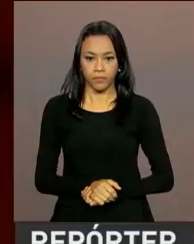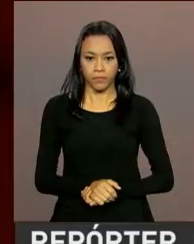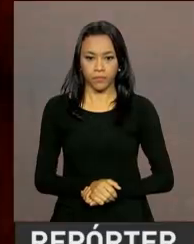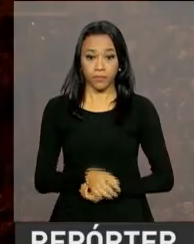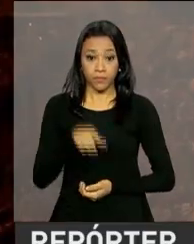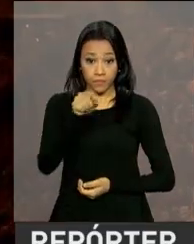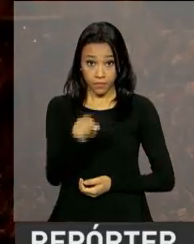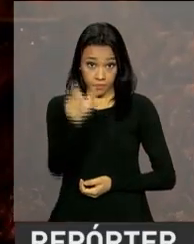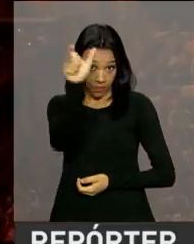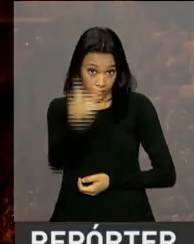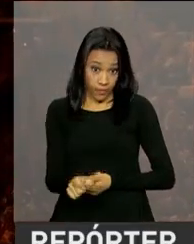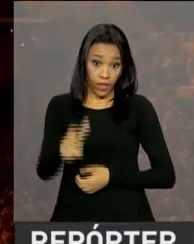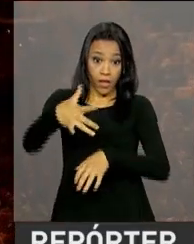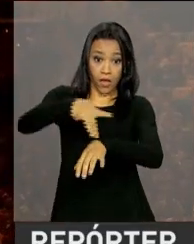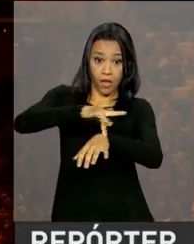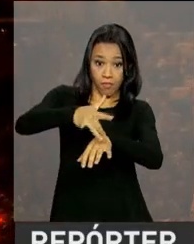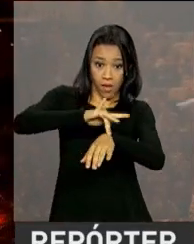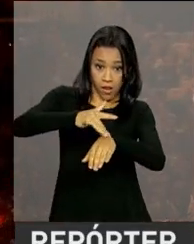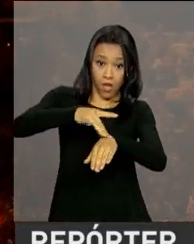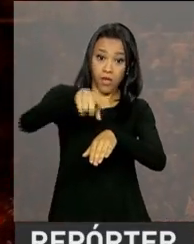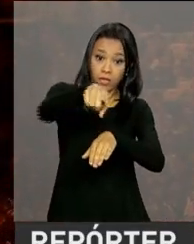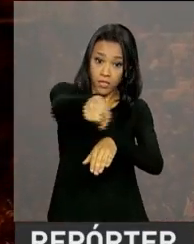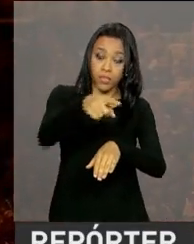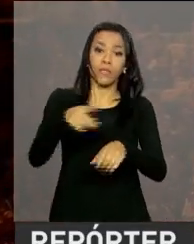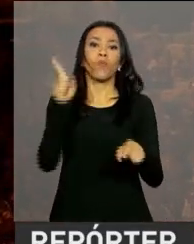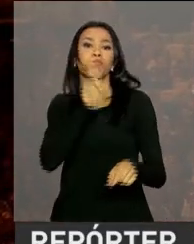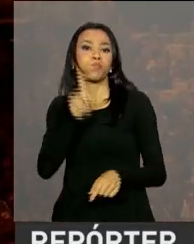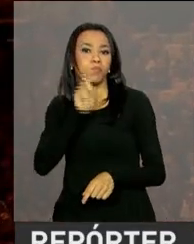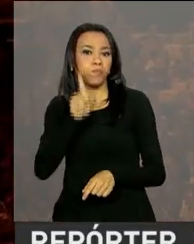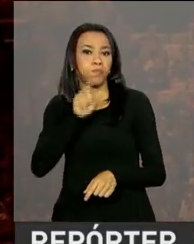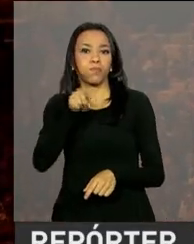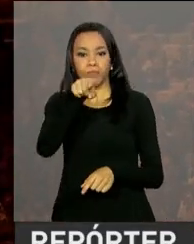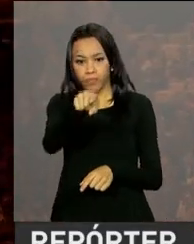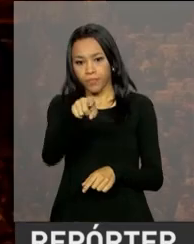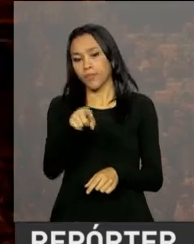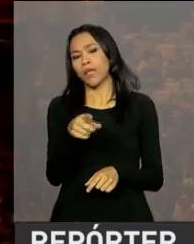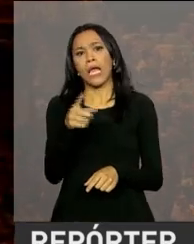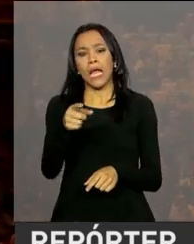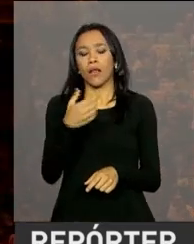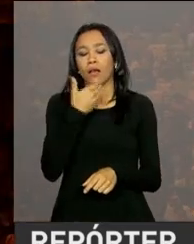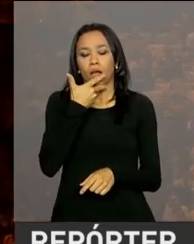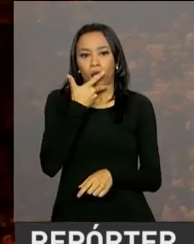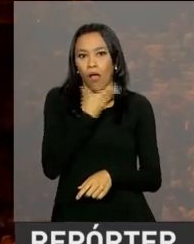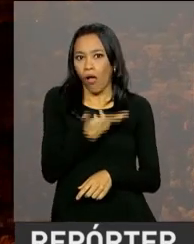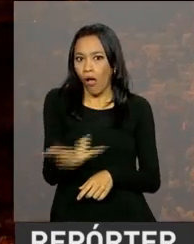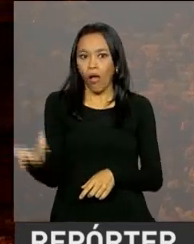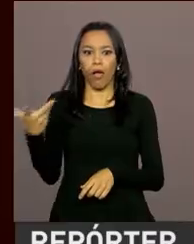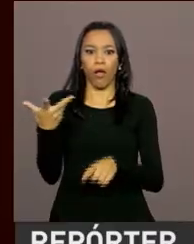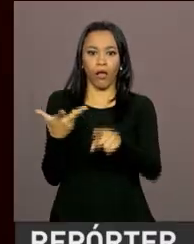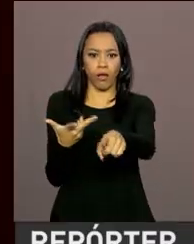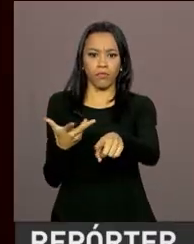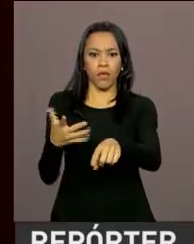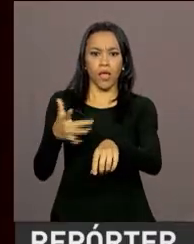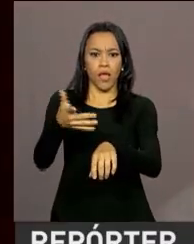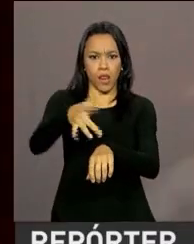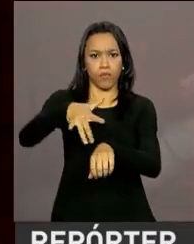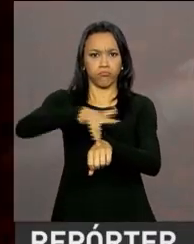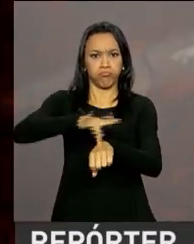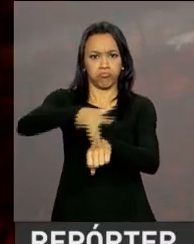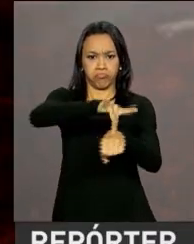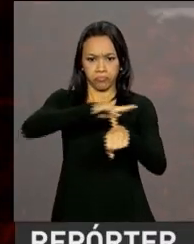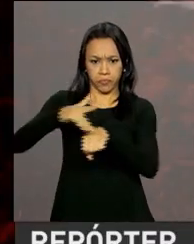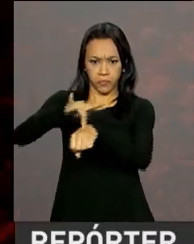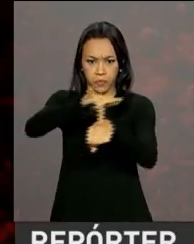A atleta e bailarina norte-americana do snowboard, Amy Putty, encantou o público ao dançar com um robô. Amy